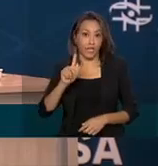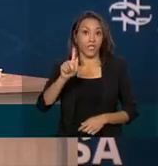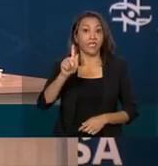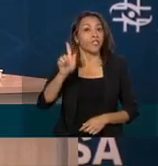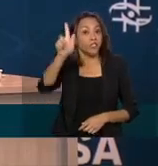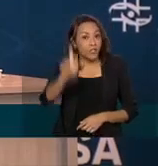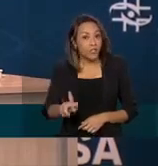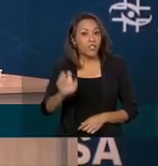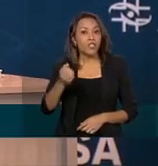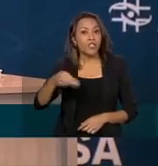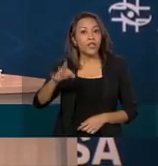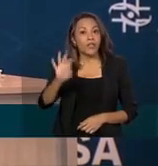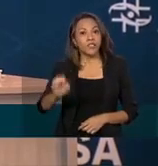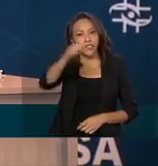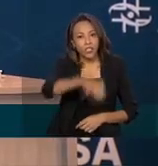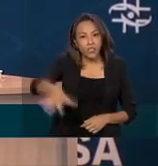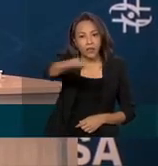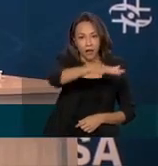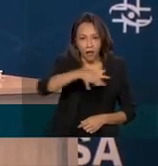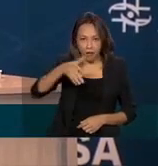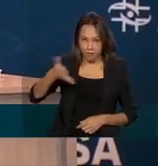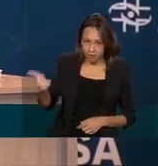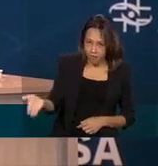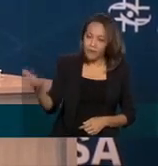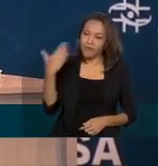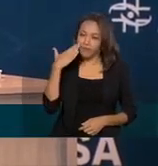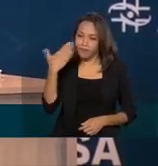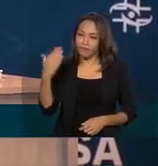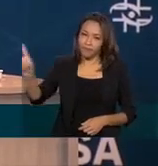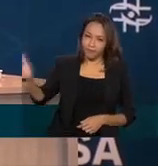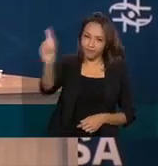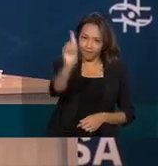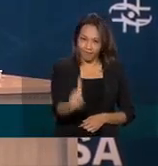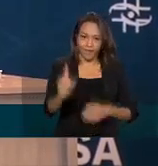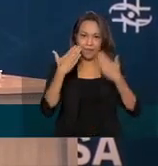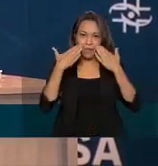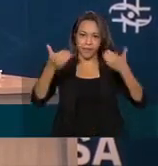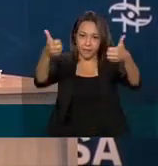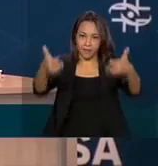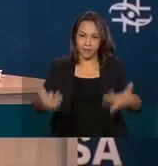medicamentos e produtos biológicos, para efetuar sua apresentação.